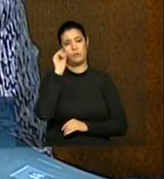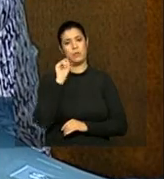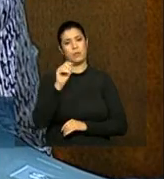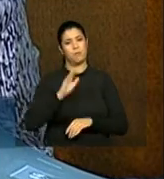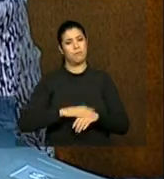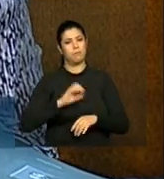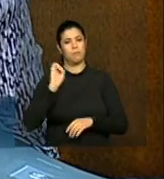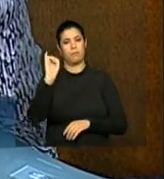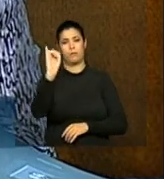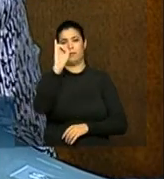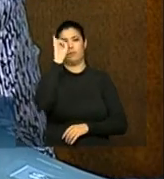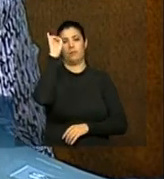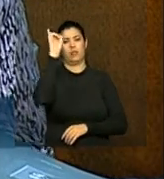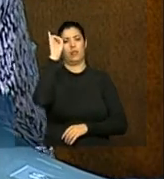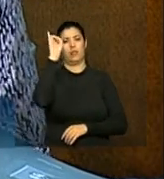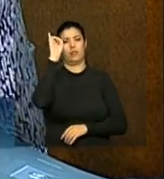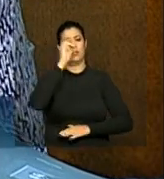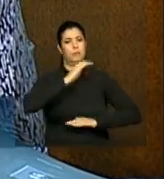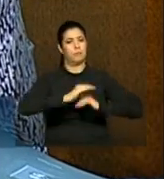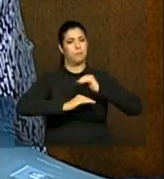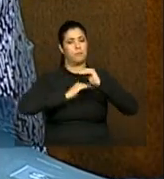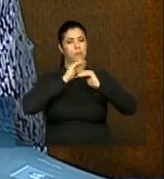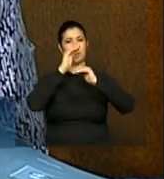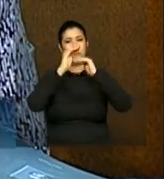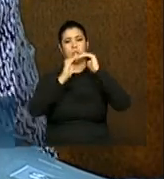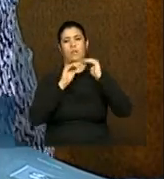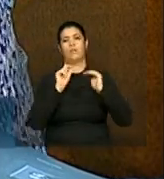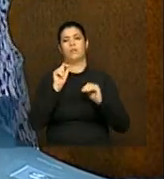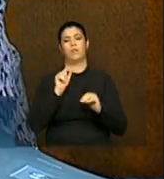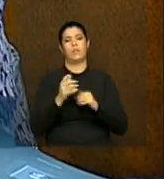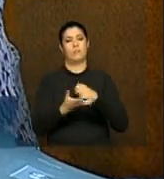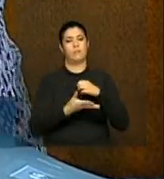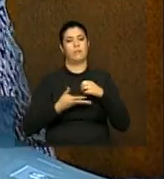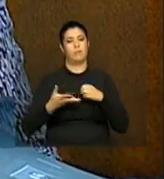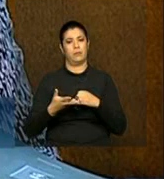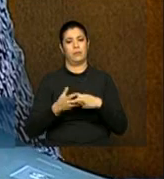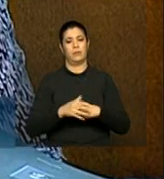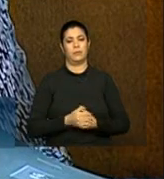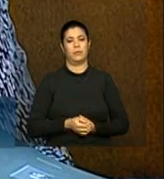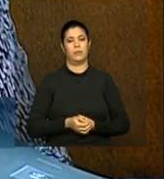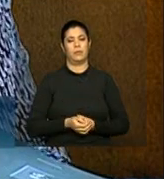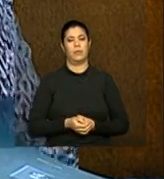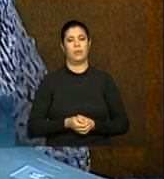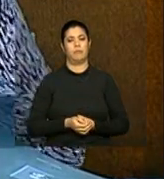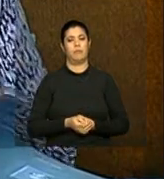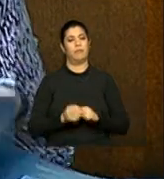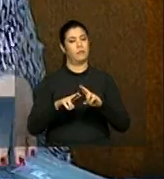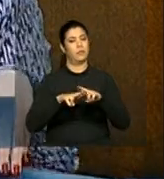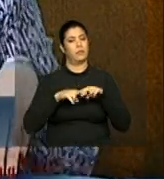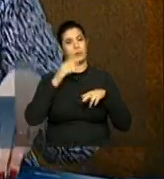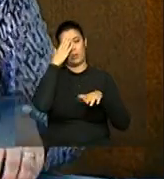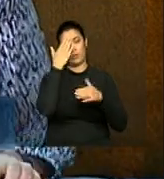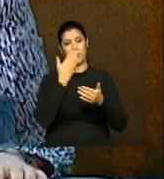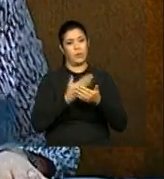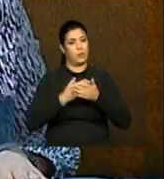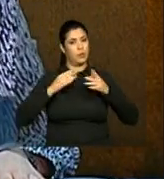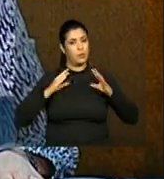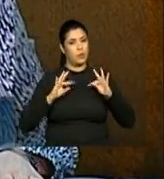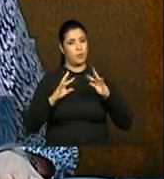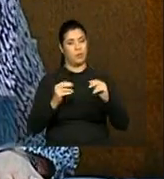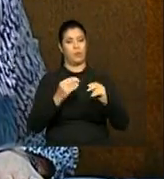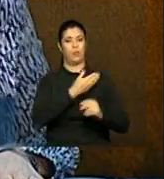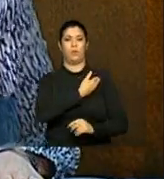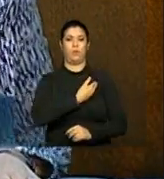era muito importante eh construir eh essa instância. Eh, por isso eu acredito que todos nós,